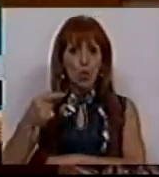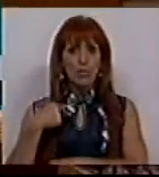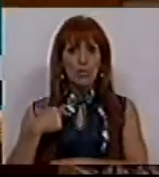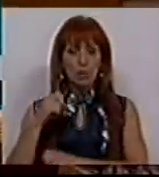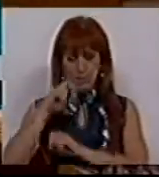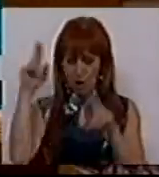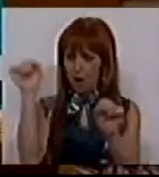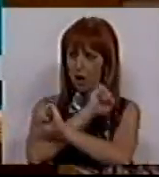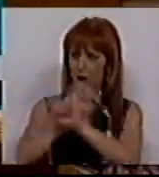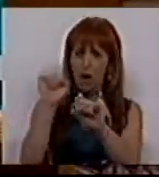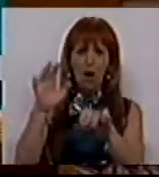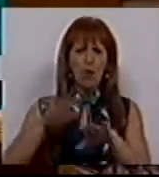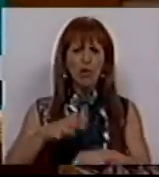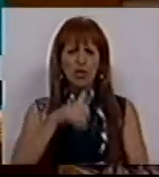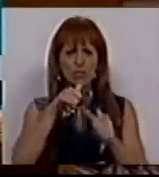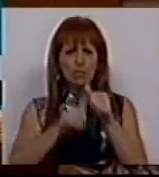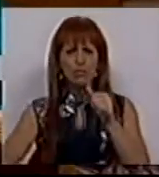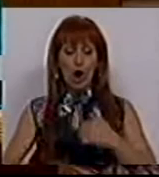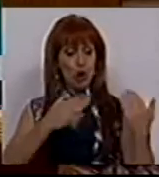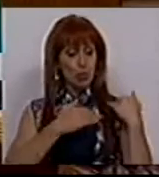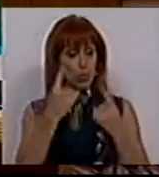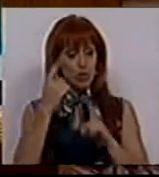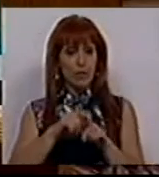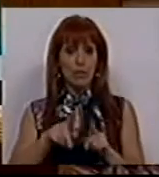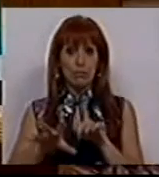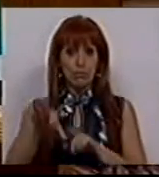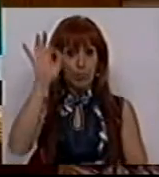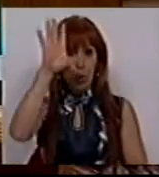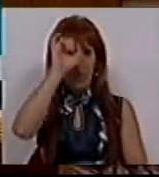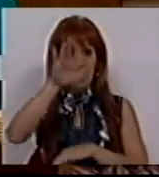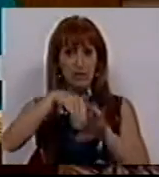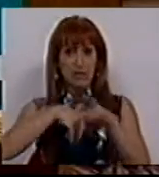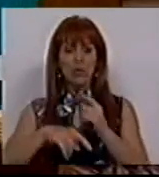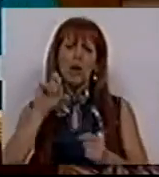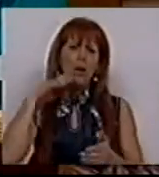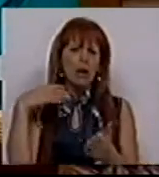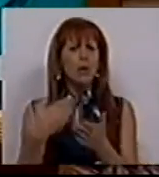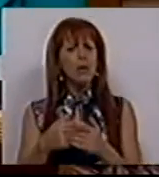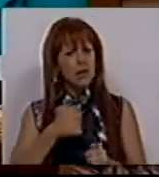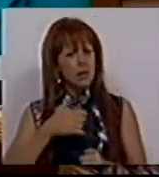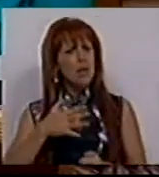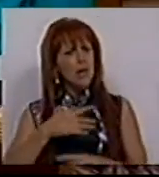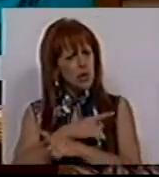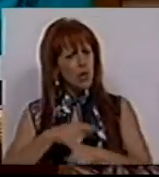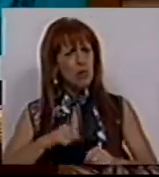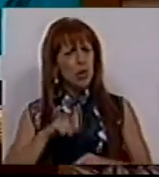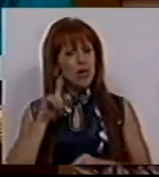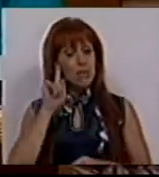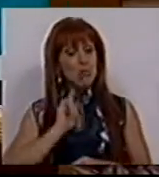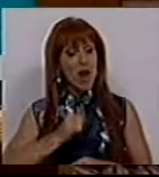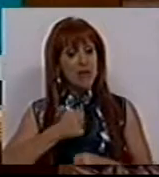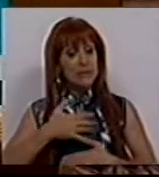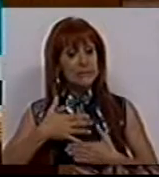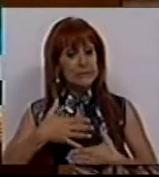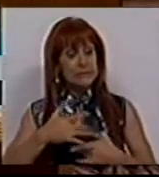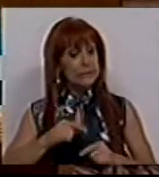acordou chocado com as declarações de um responsável nomeado pelo Governo a garantir que há empresas que proíbem as suas funcionárias